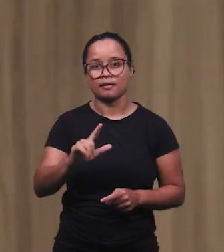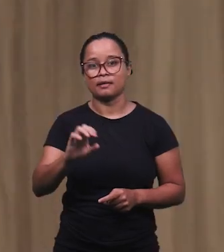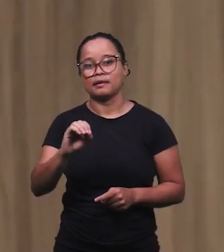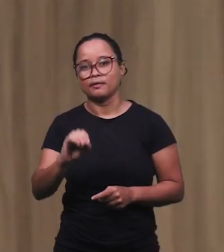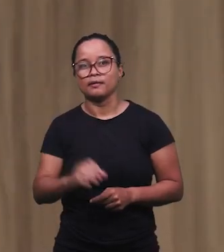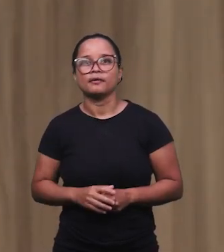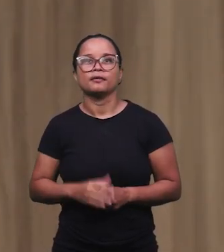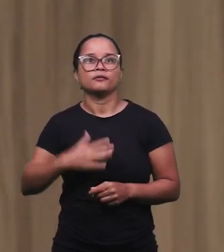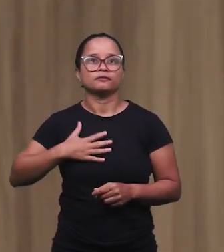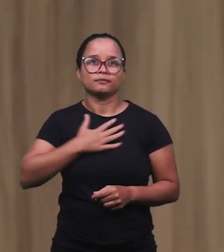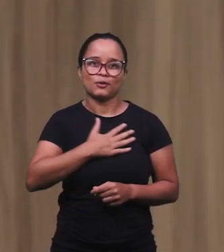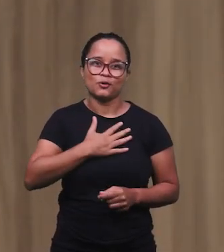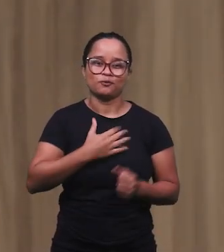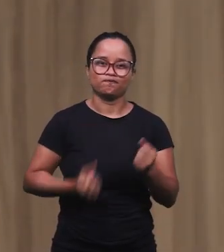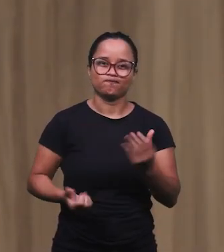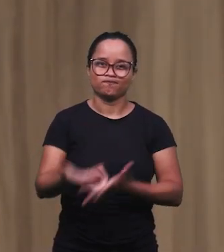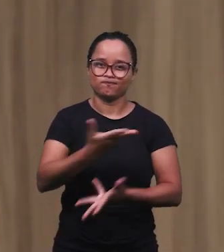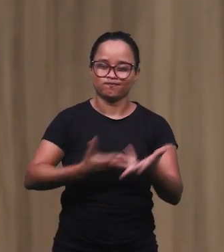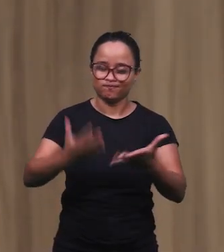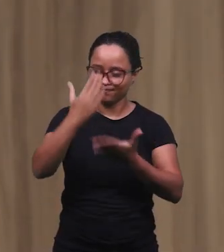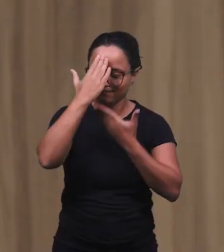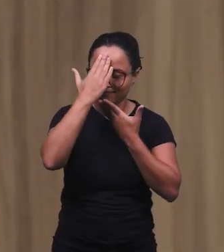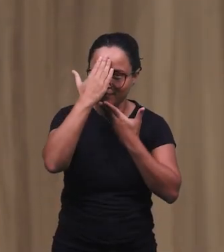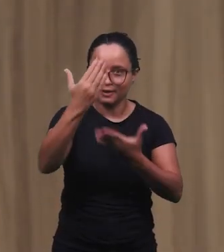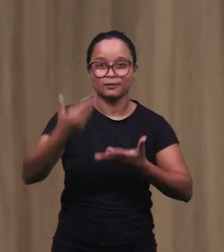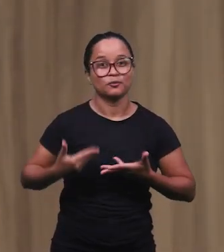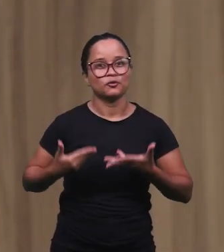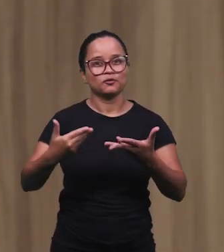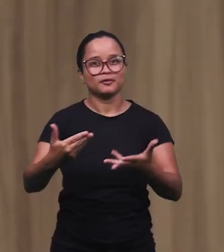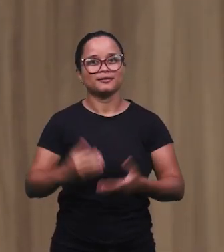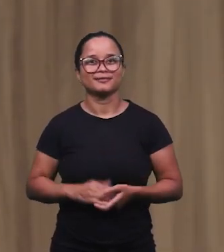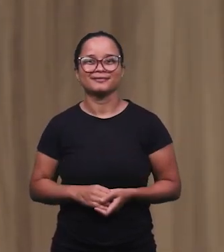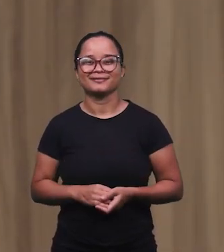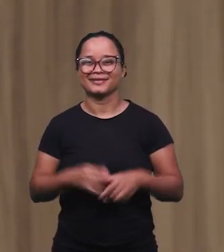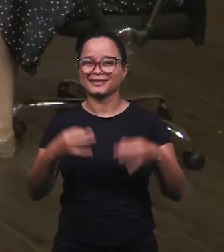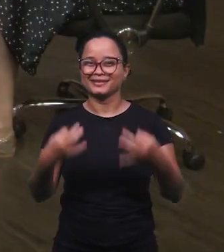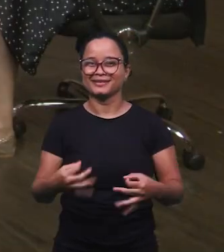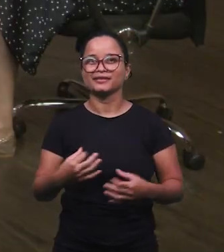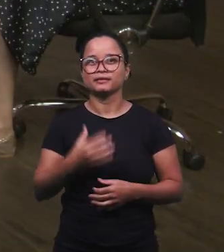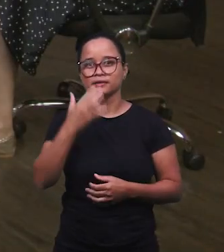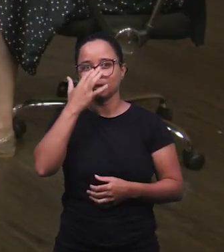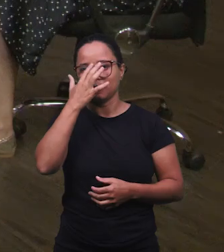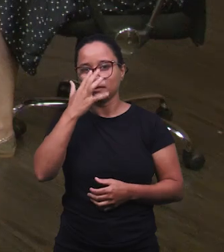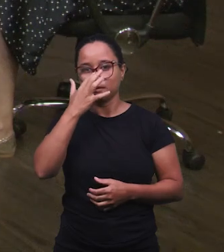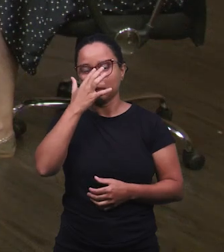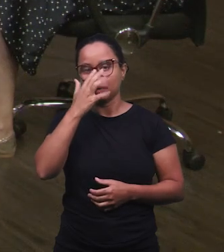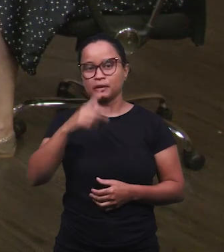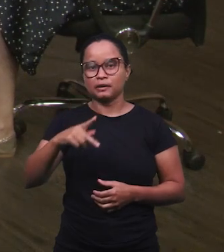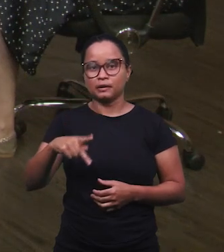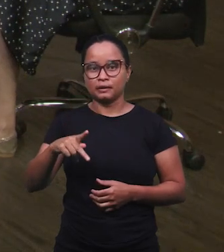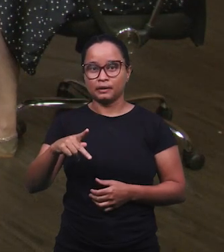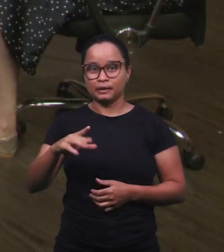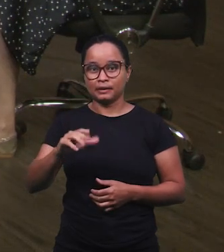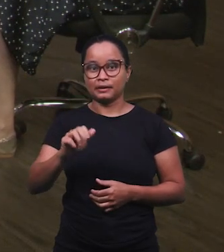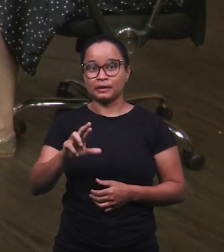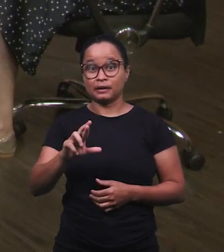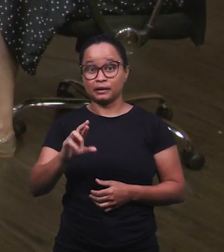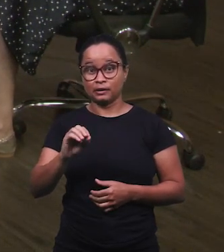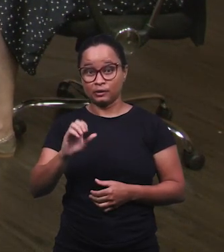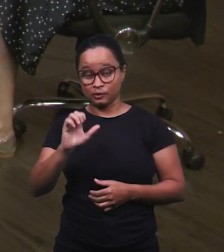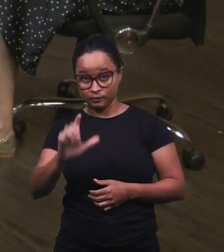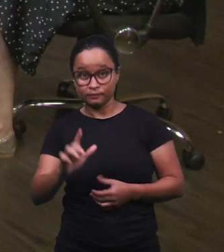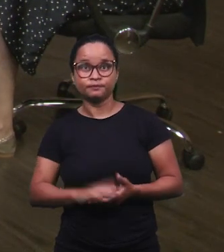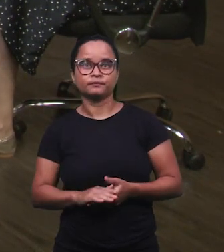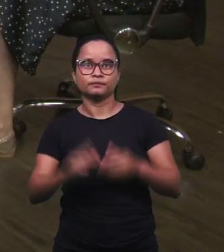um grande prazer participar com vocês. Muito obrigada pelo convite. Ah, tá certo. Carolzinha, paz do Senhor. Carolzinha. Pai do Senhor,